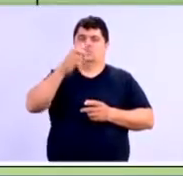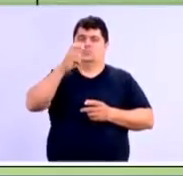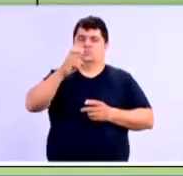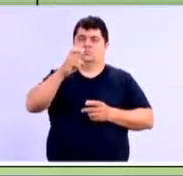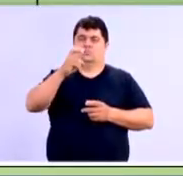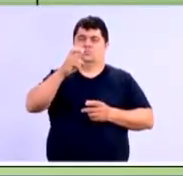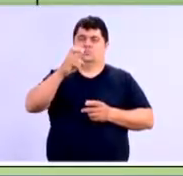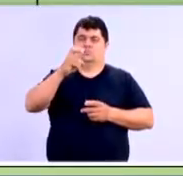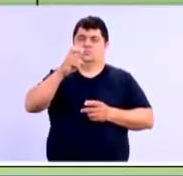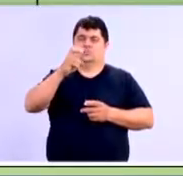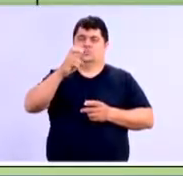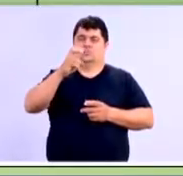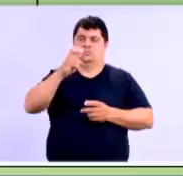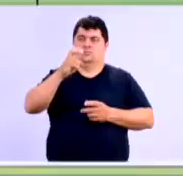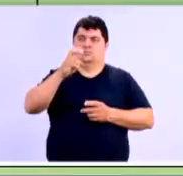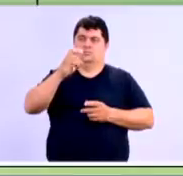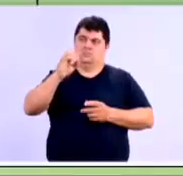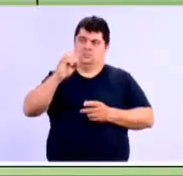0,5013.